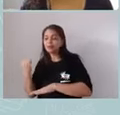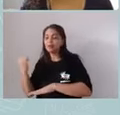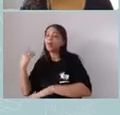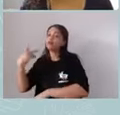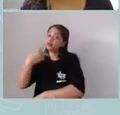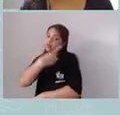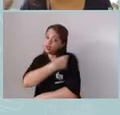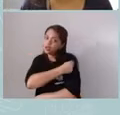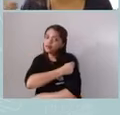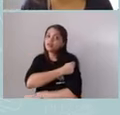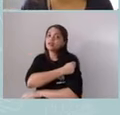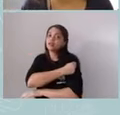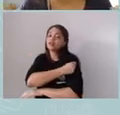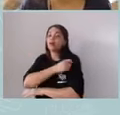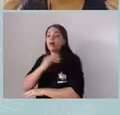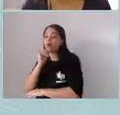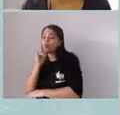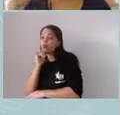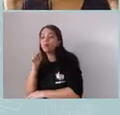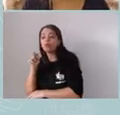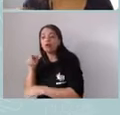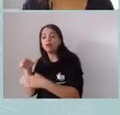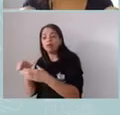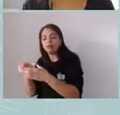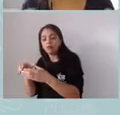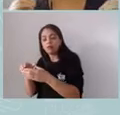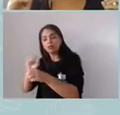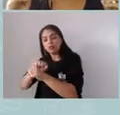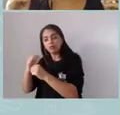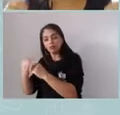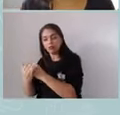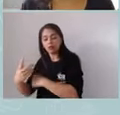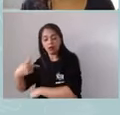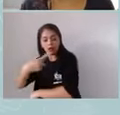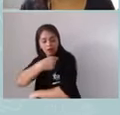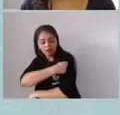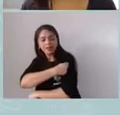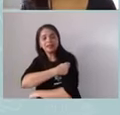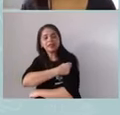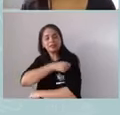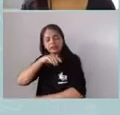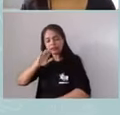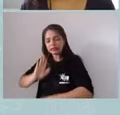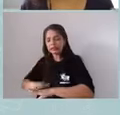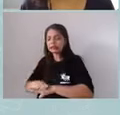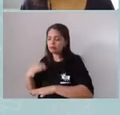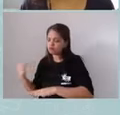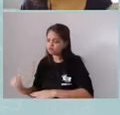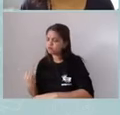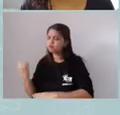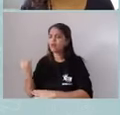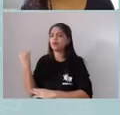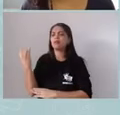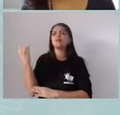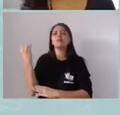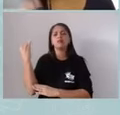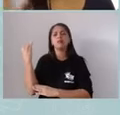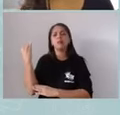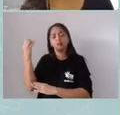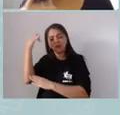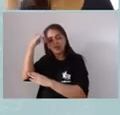no caso da Covid, né? Muito importante. A vacinação, ela é a nossa principal ferramenta, né, de